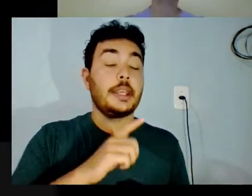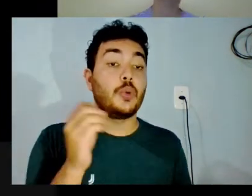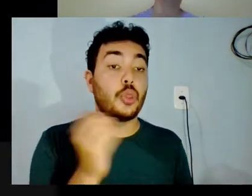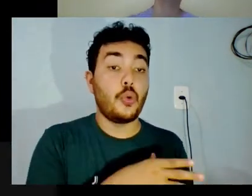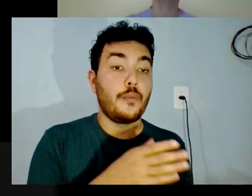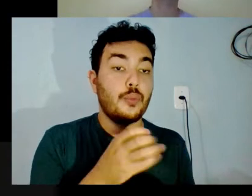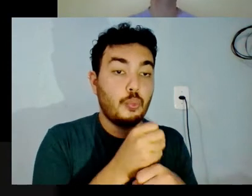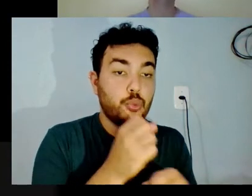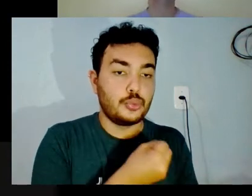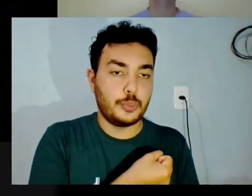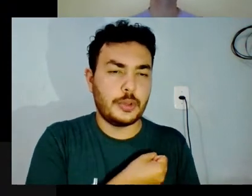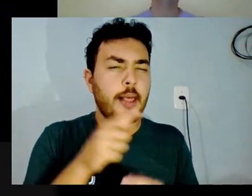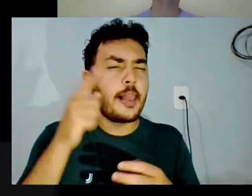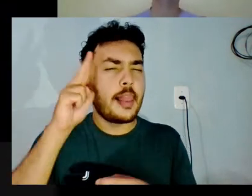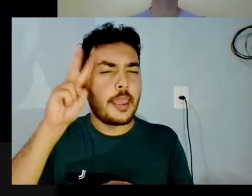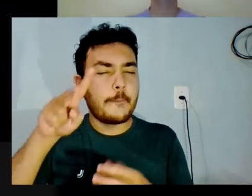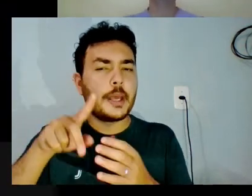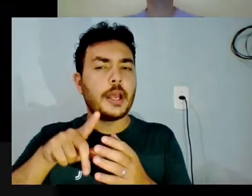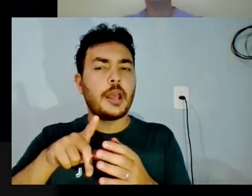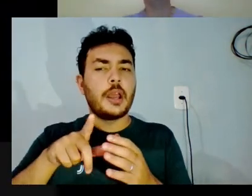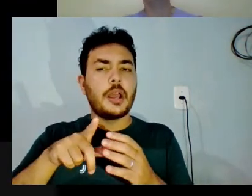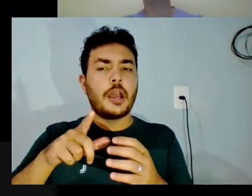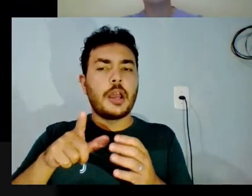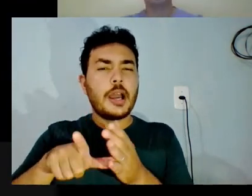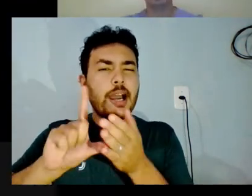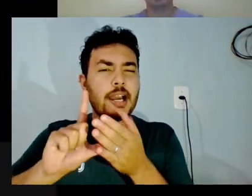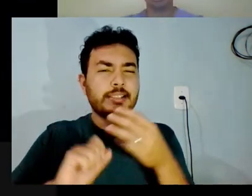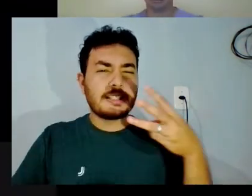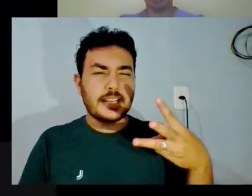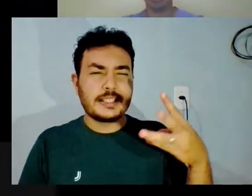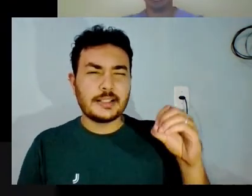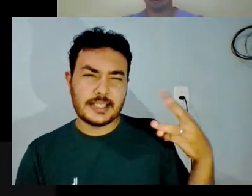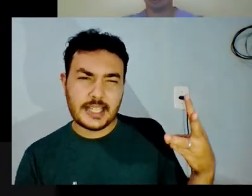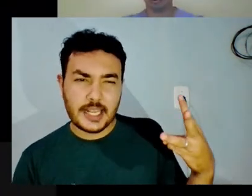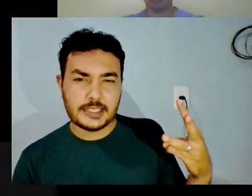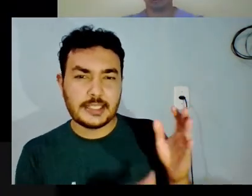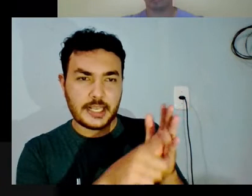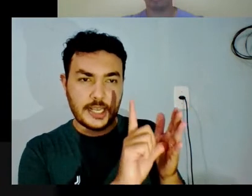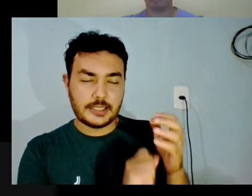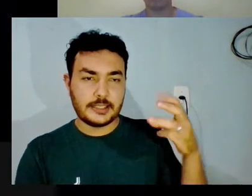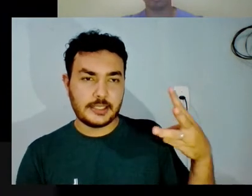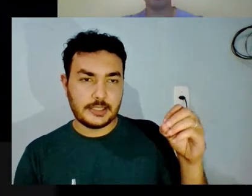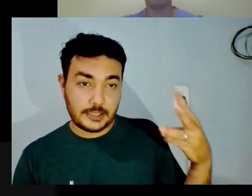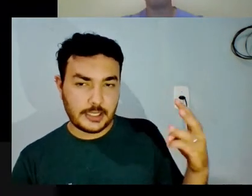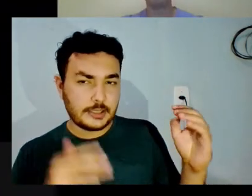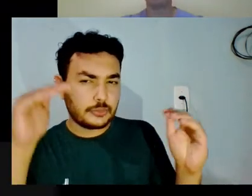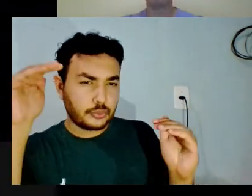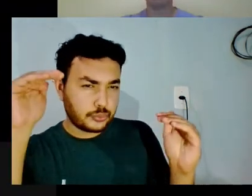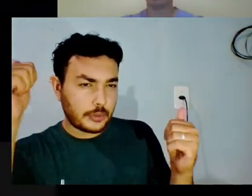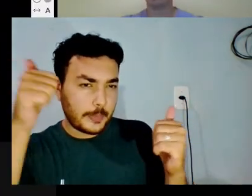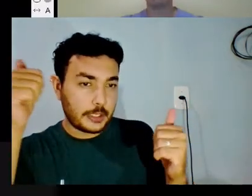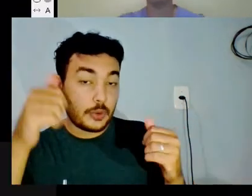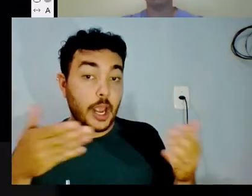na equação de onda anterior foi obtido um valor de 303, né, quilojoules por mol, que já chegou mais próximo. Nessa